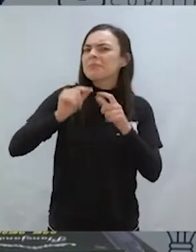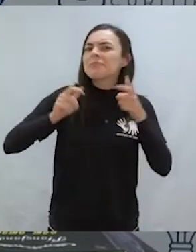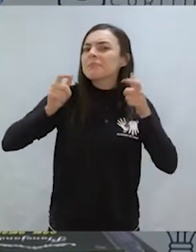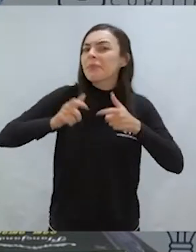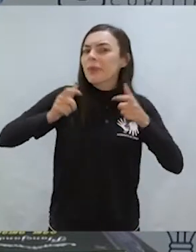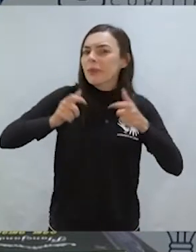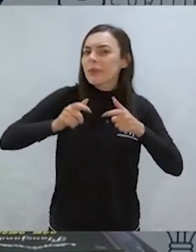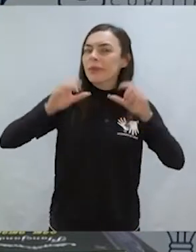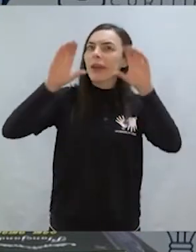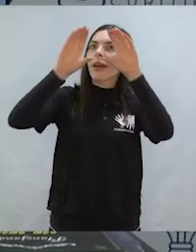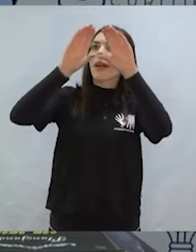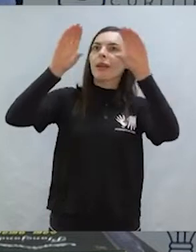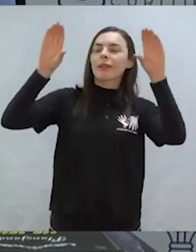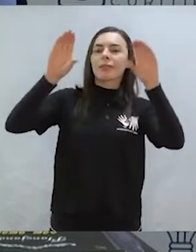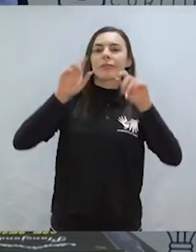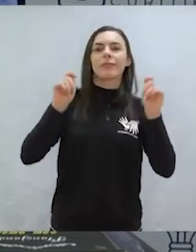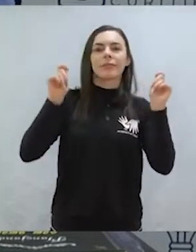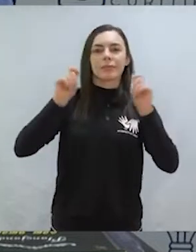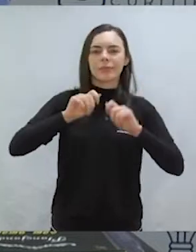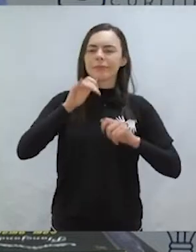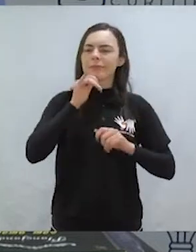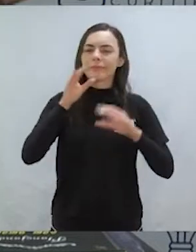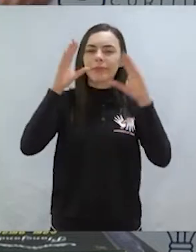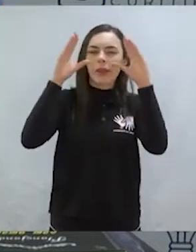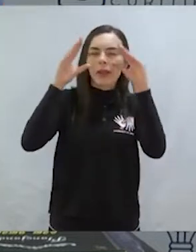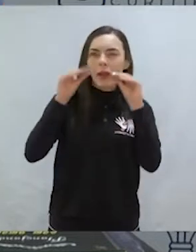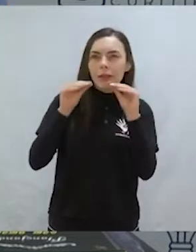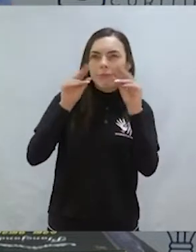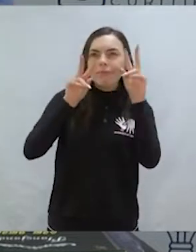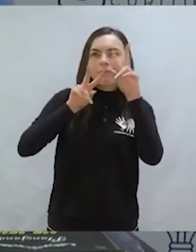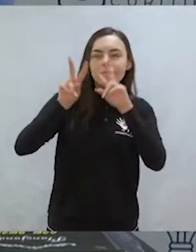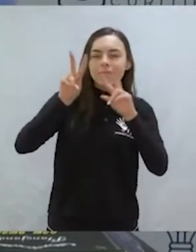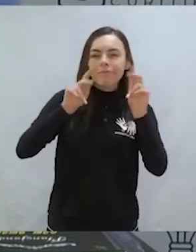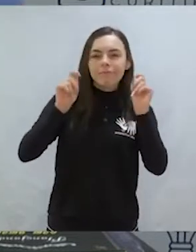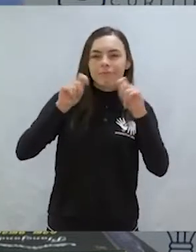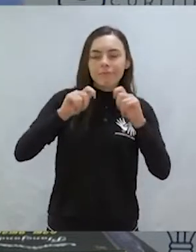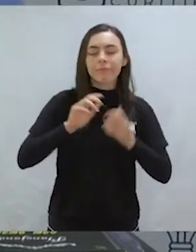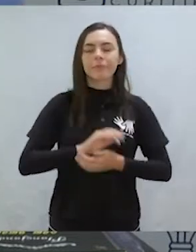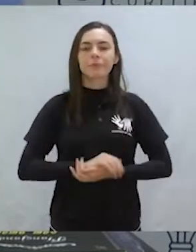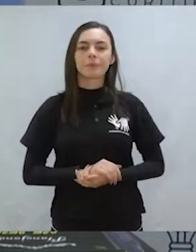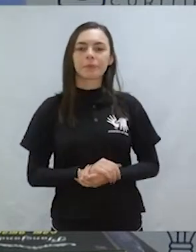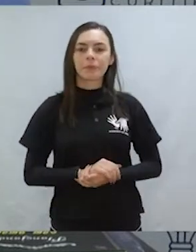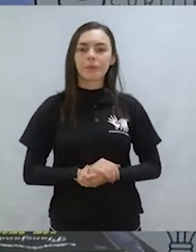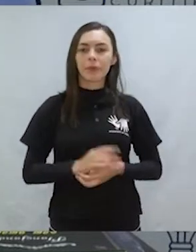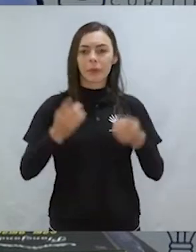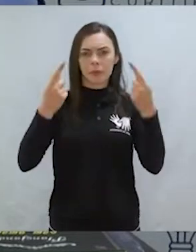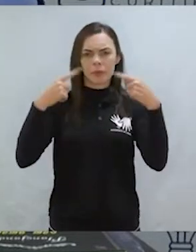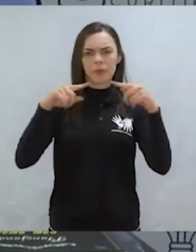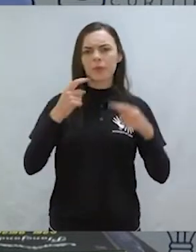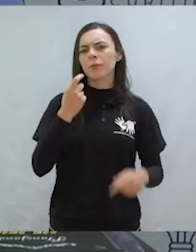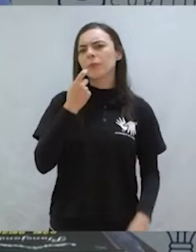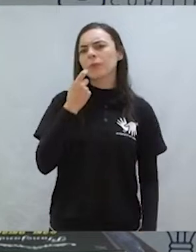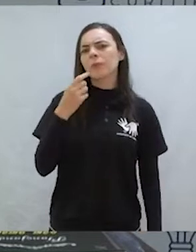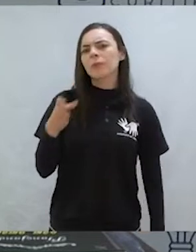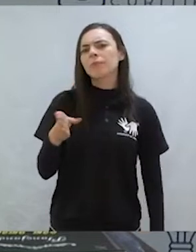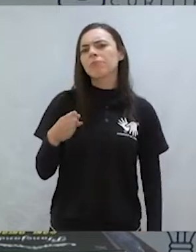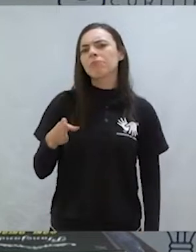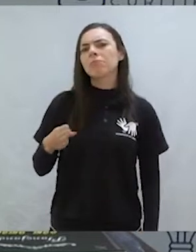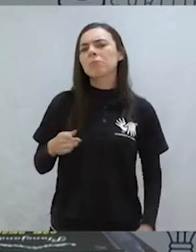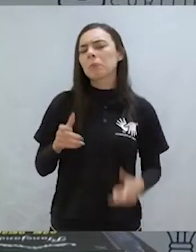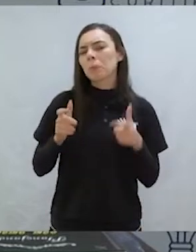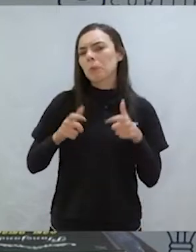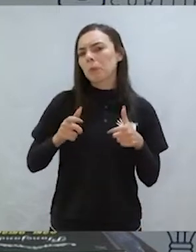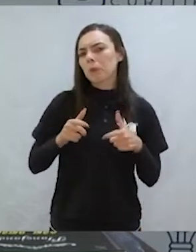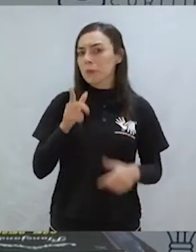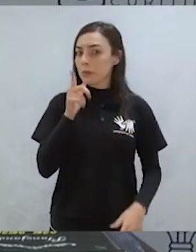estão as estrelas? No céu, nós podemos ver melhor à noite. Os peixes, nesta